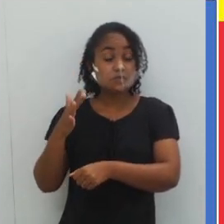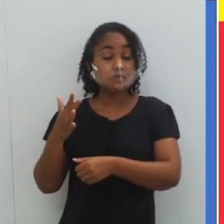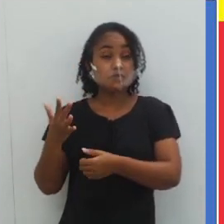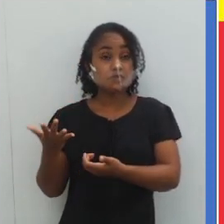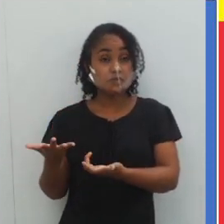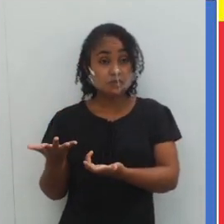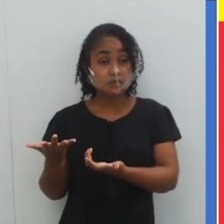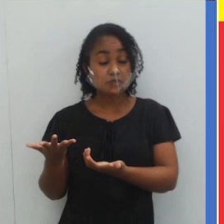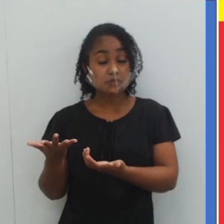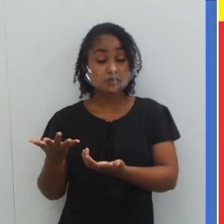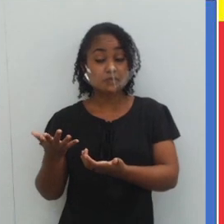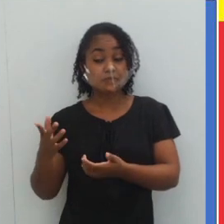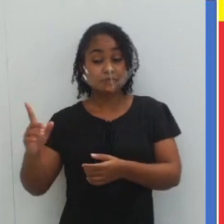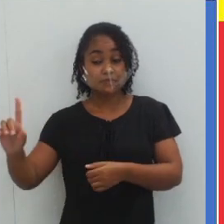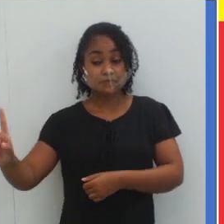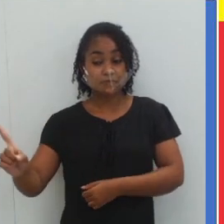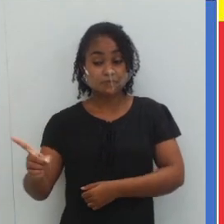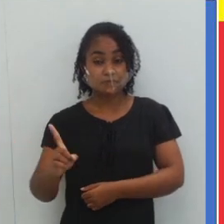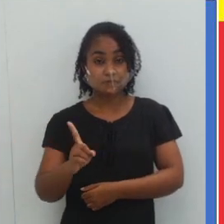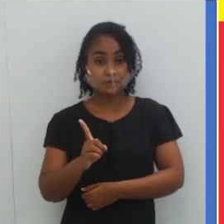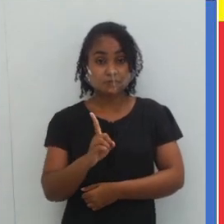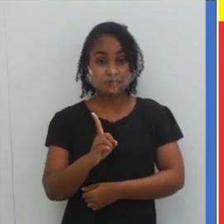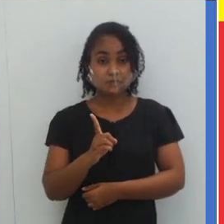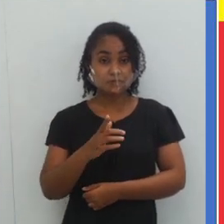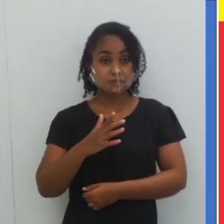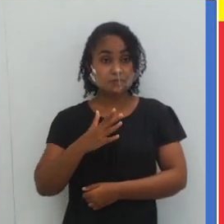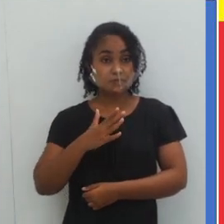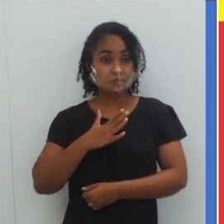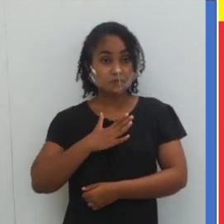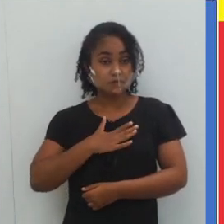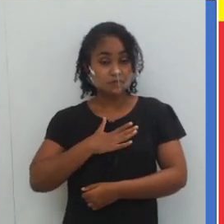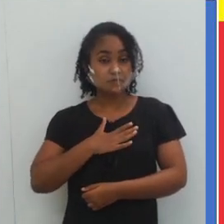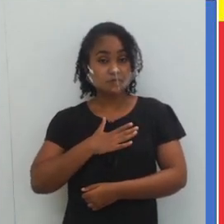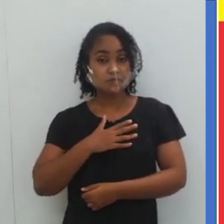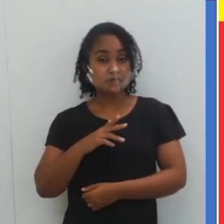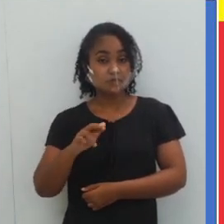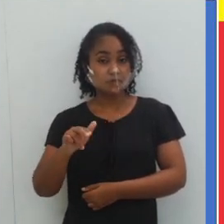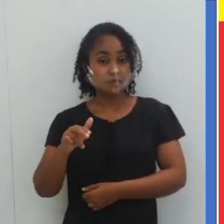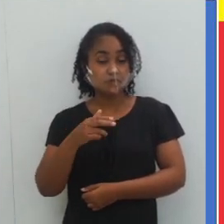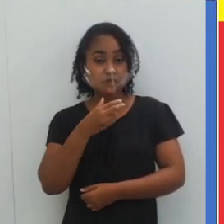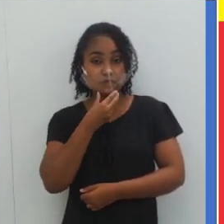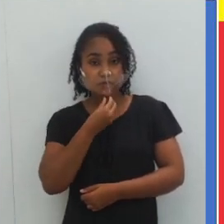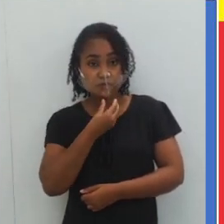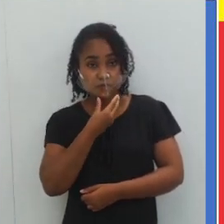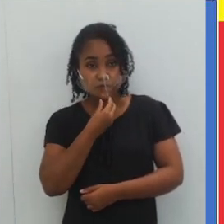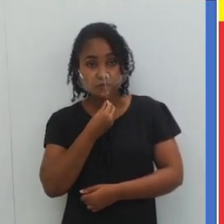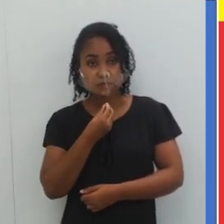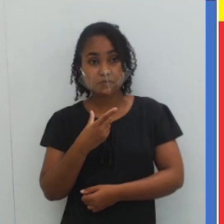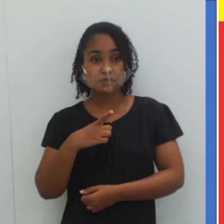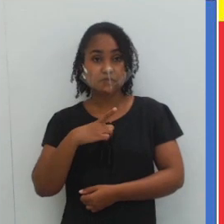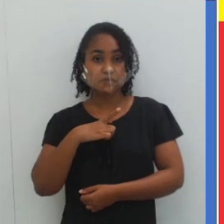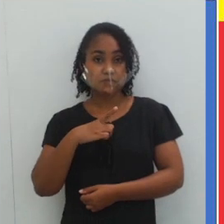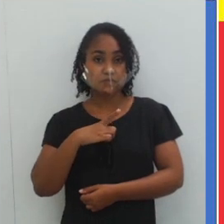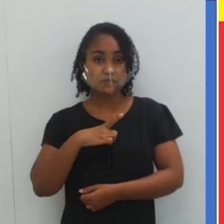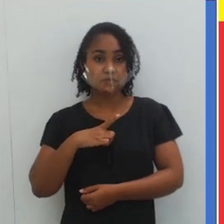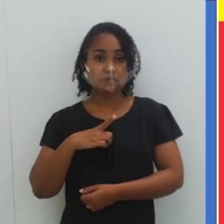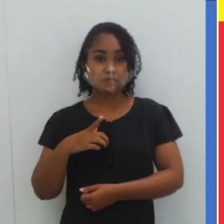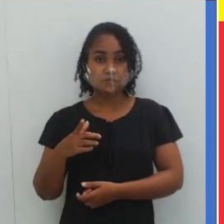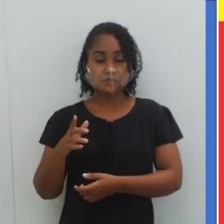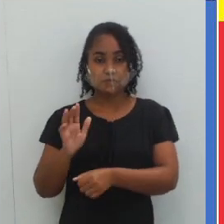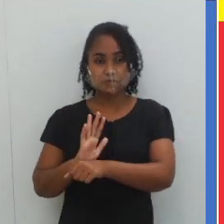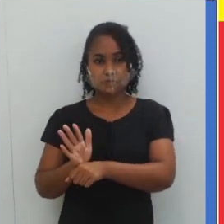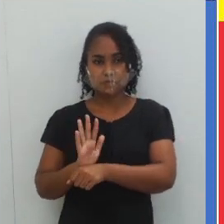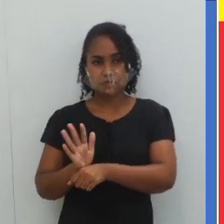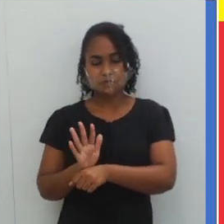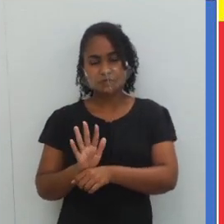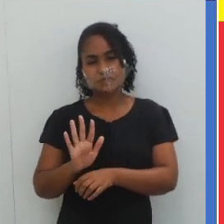celular. When? Quando? My mother went to the cinema. Quando minha mãe foi